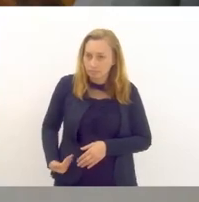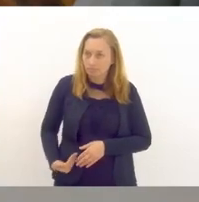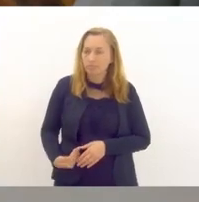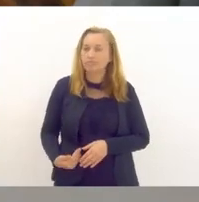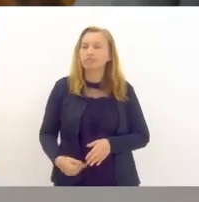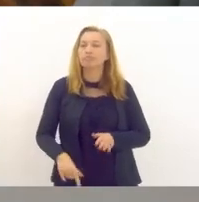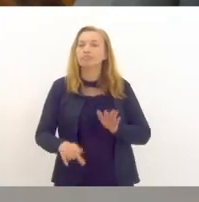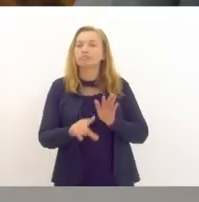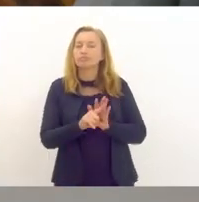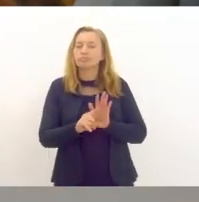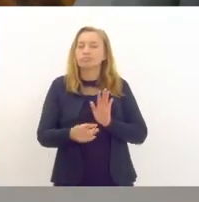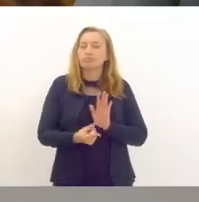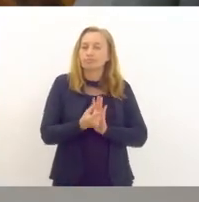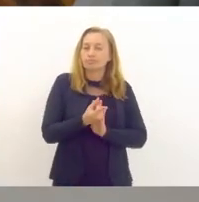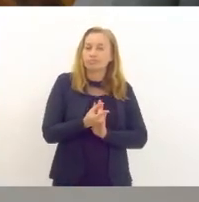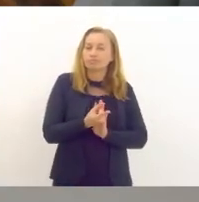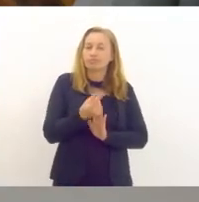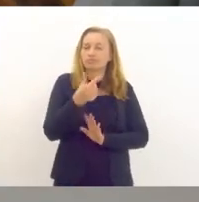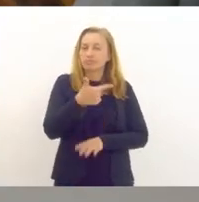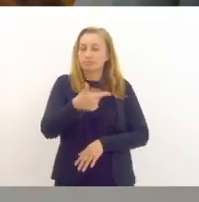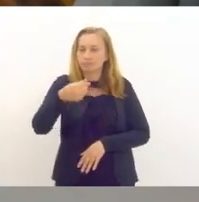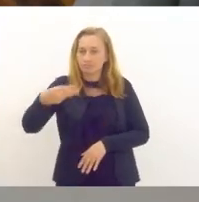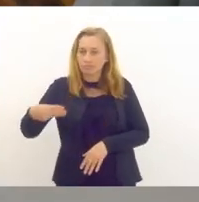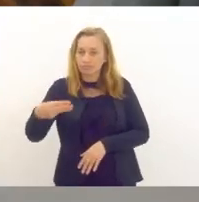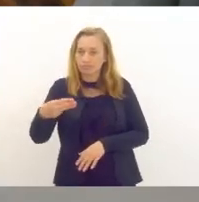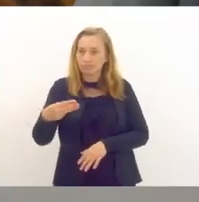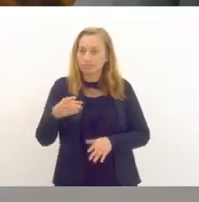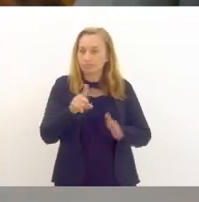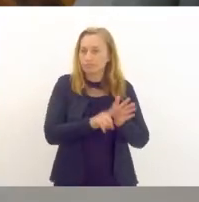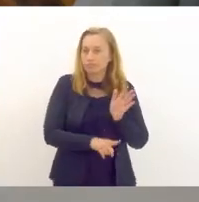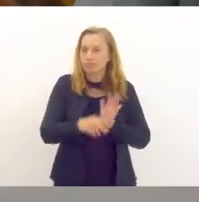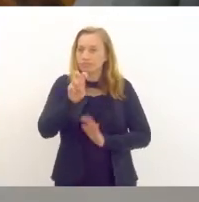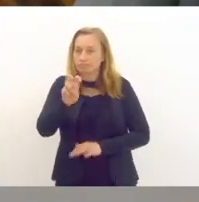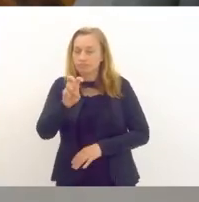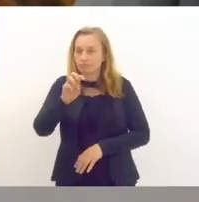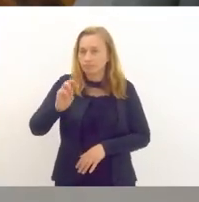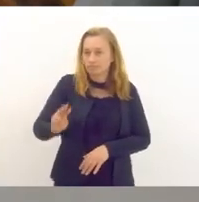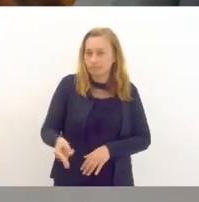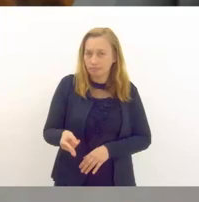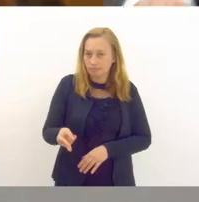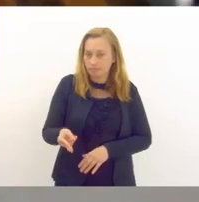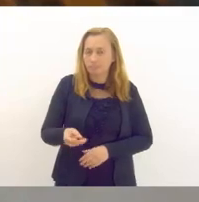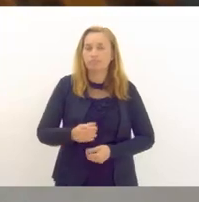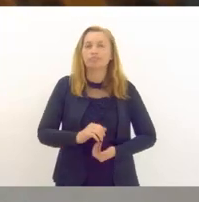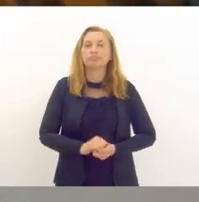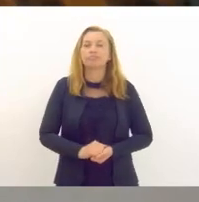pílula de 23 subtraiu 5 bilhões função